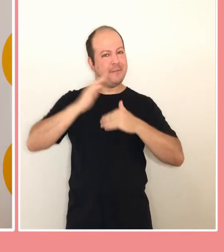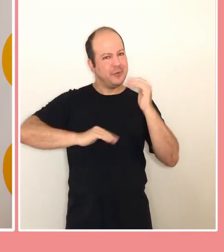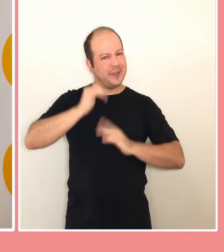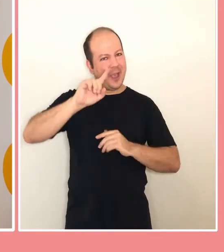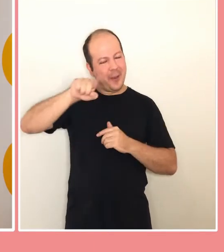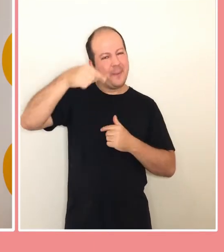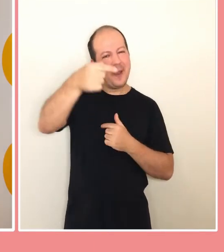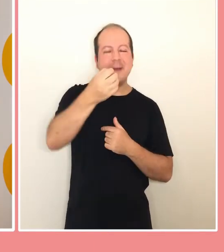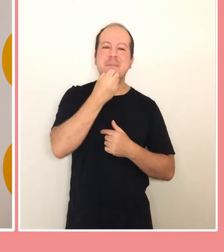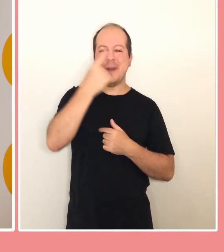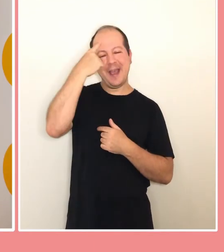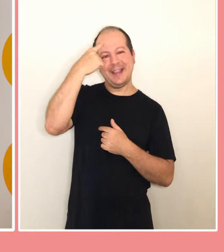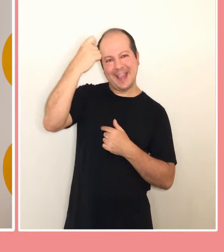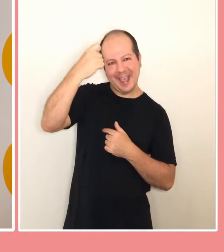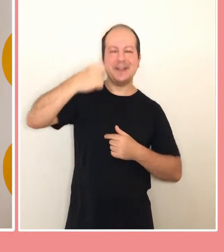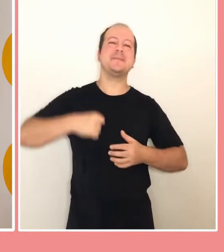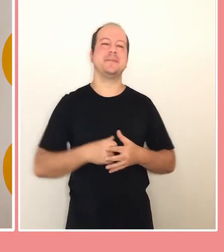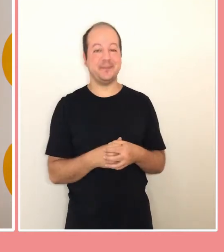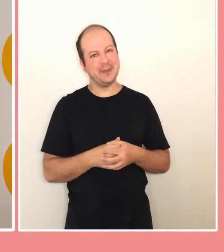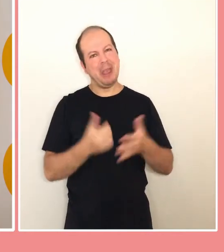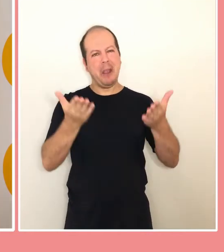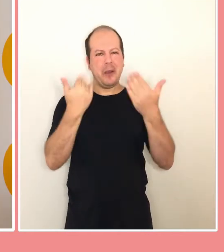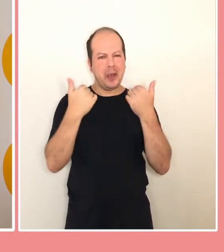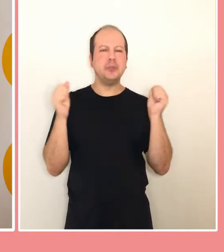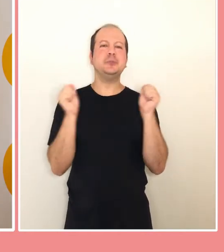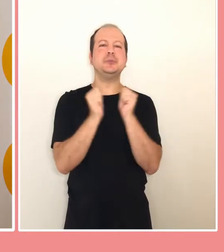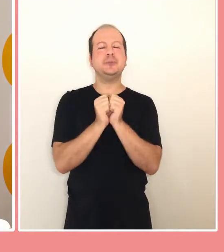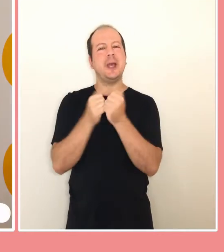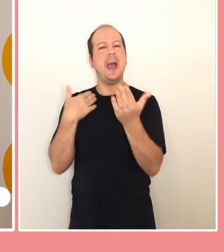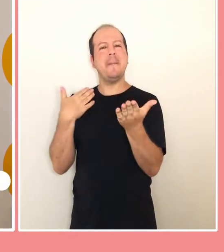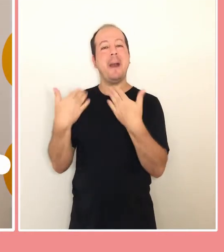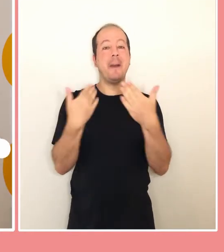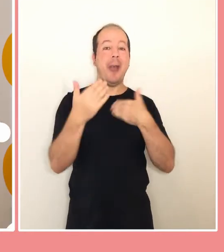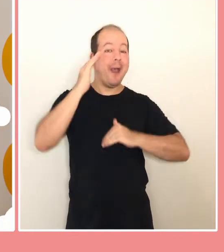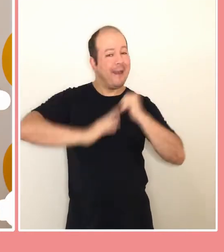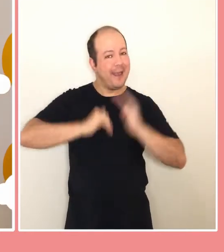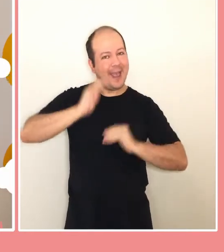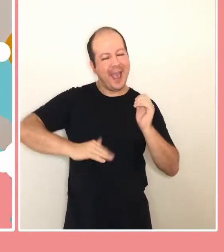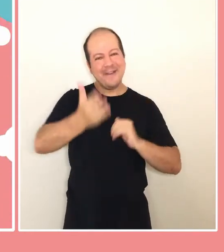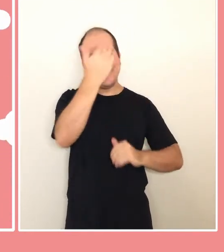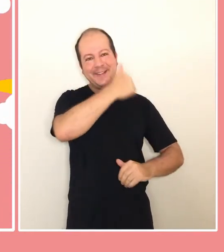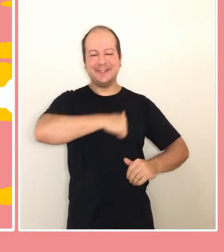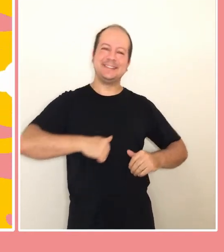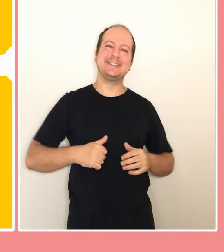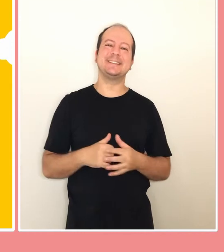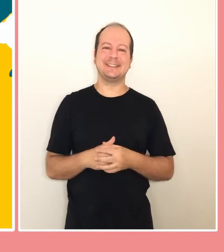Uma boa ideia? Então, agora chega de falar e mãos à obra!